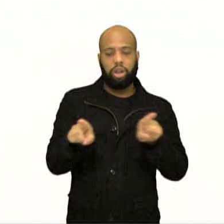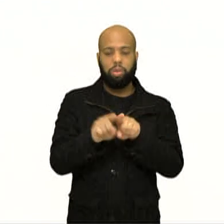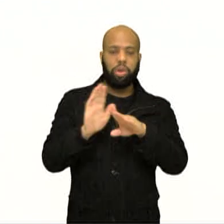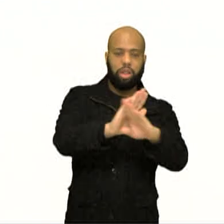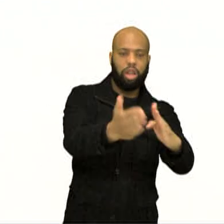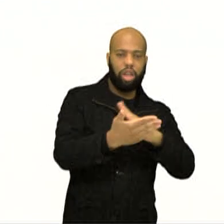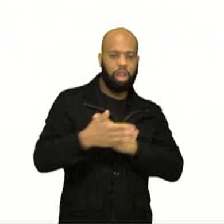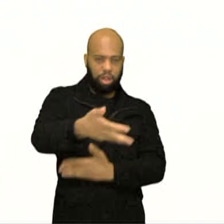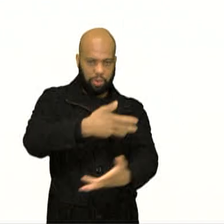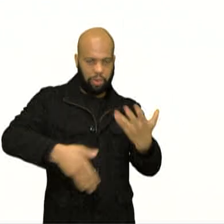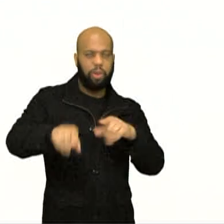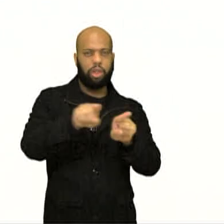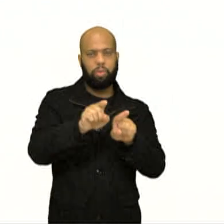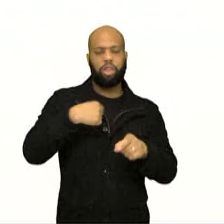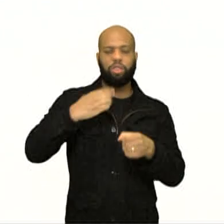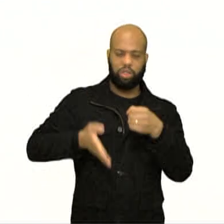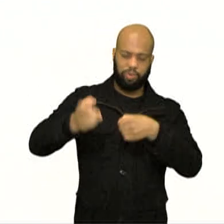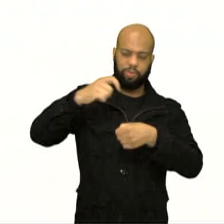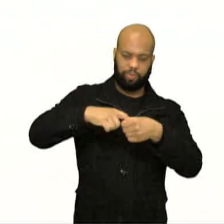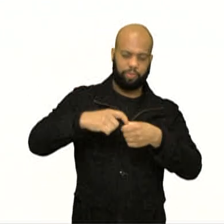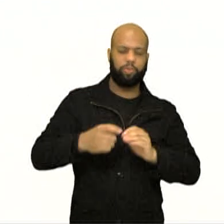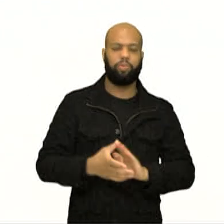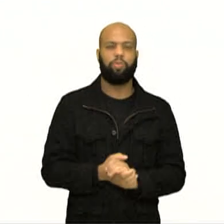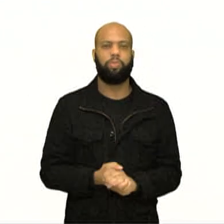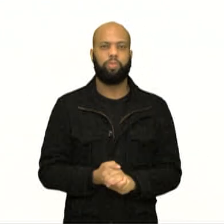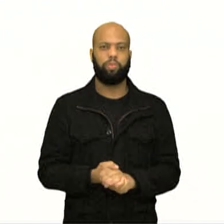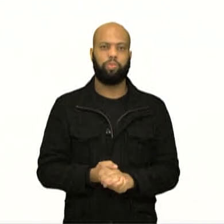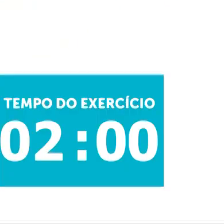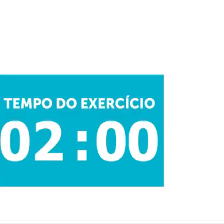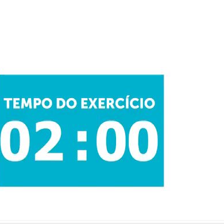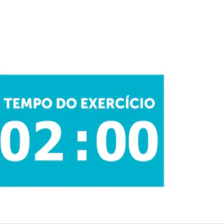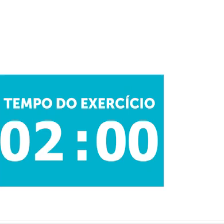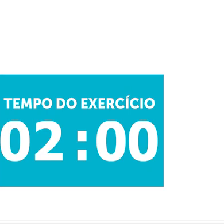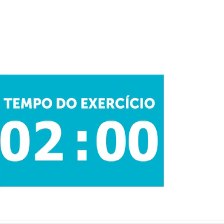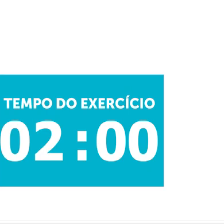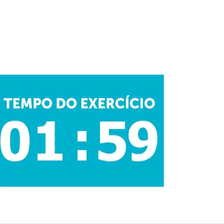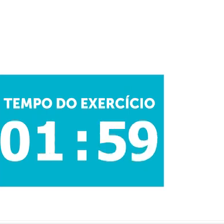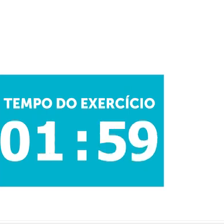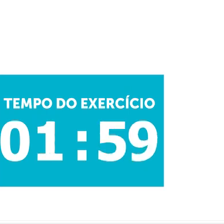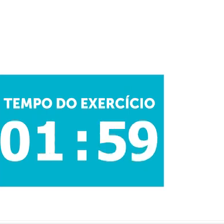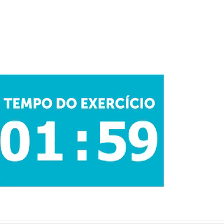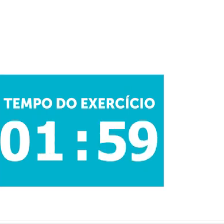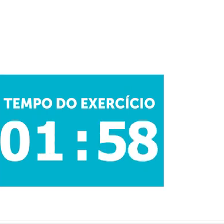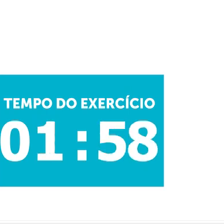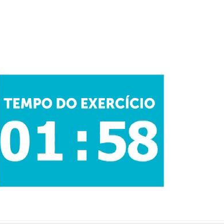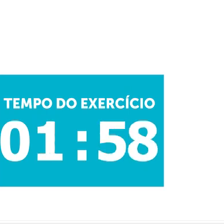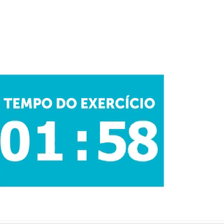ajudar a trocar ideias. Eu já volto comentando a nossa questão.